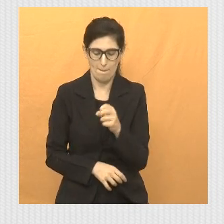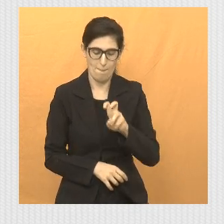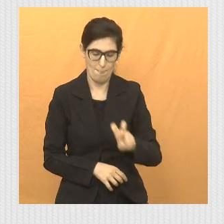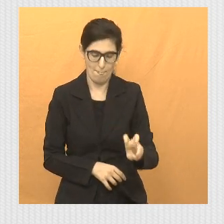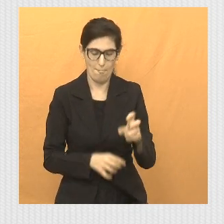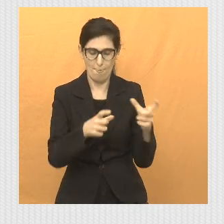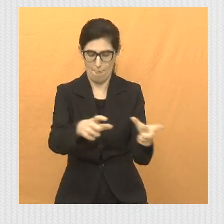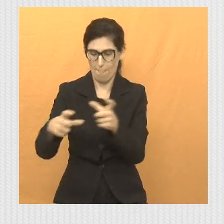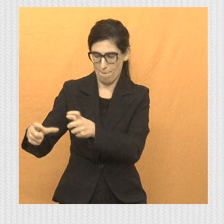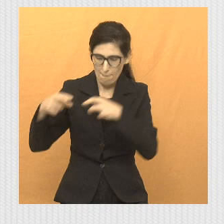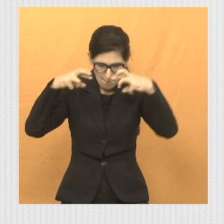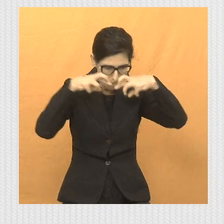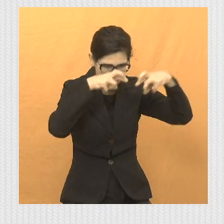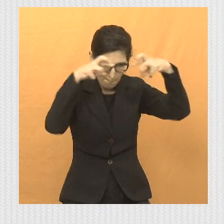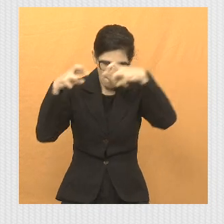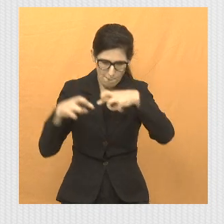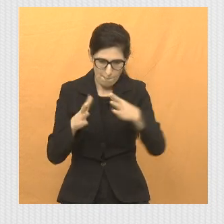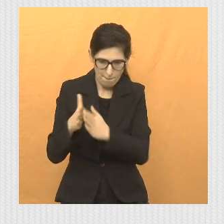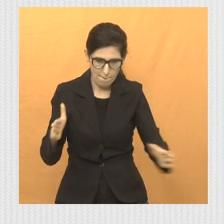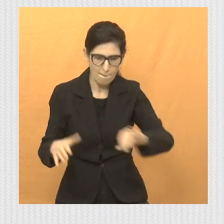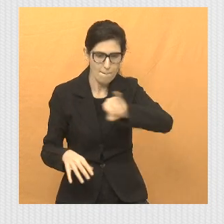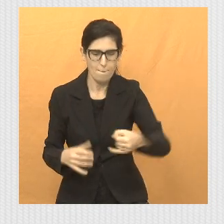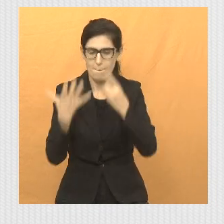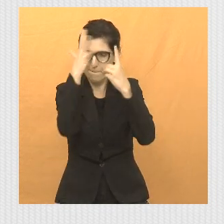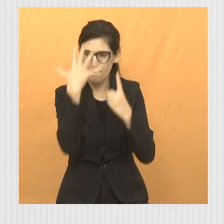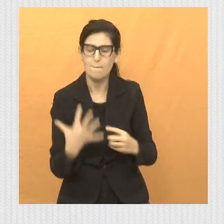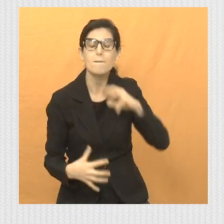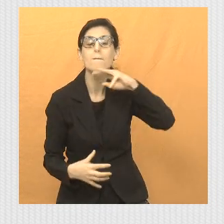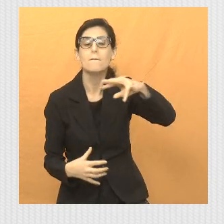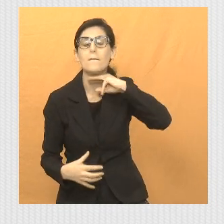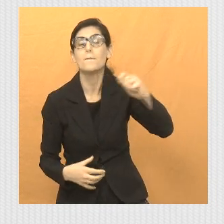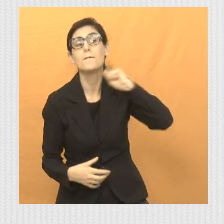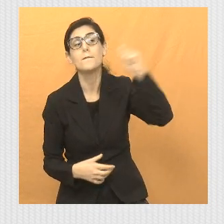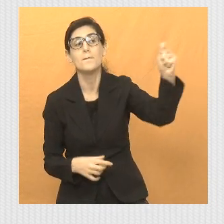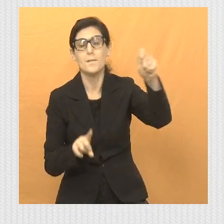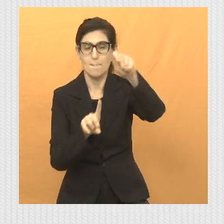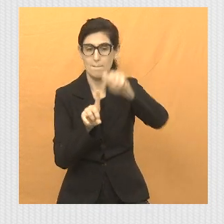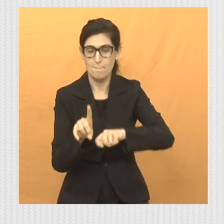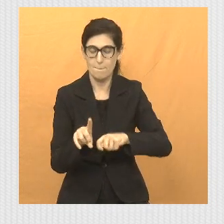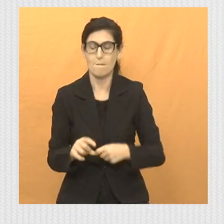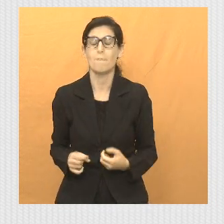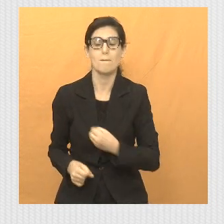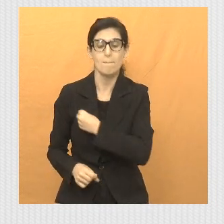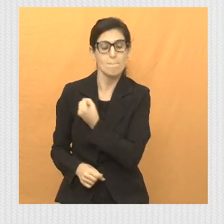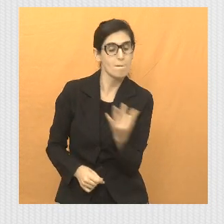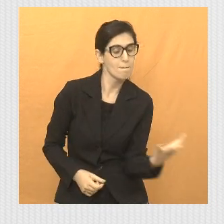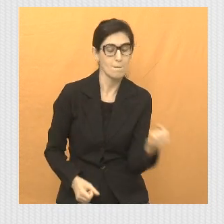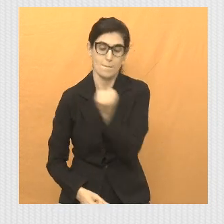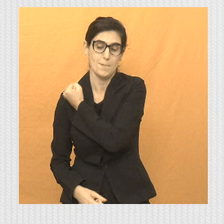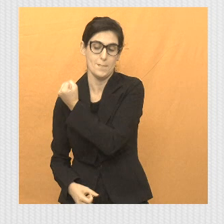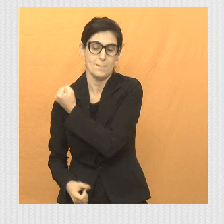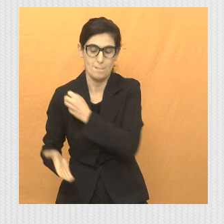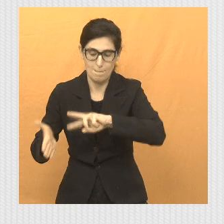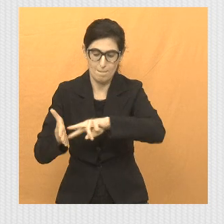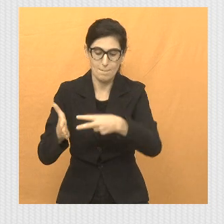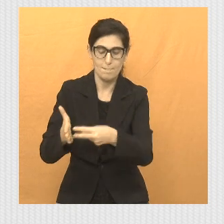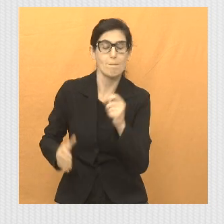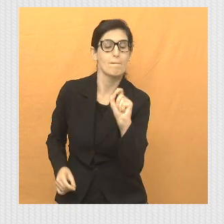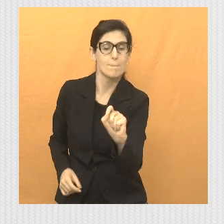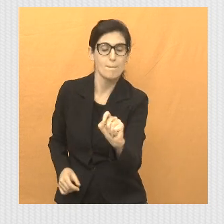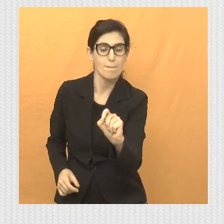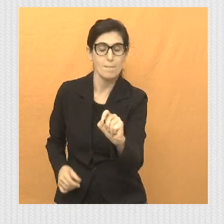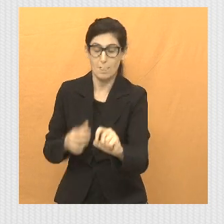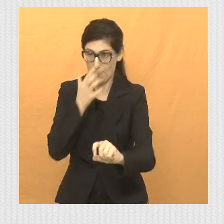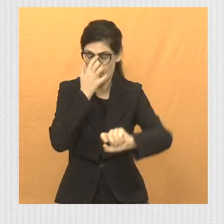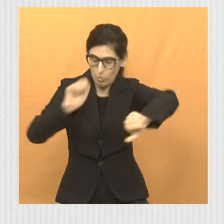72.085 imóveis vistoriados. E esse número, ele revela um dado muito positivo,